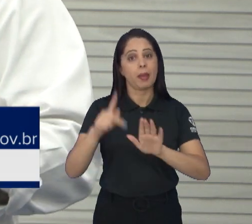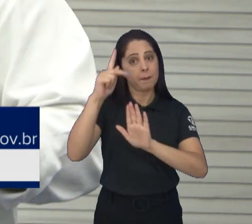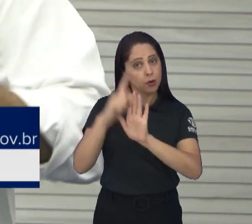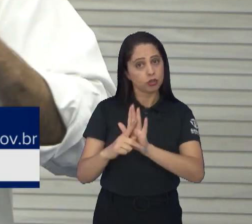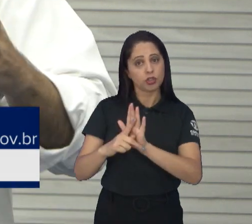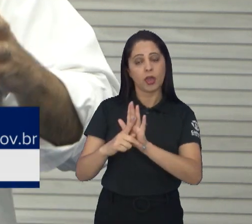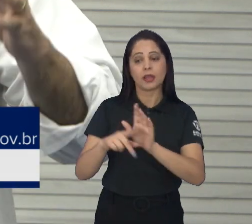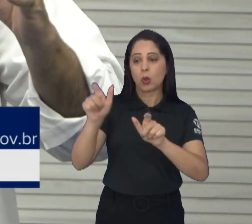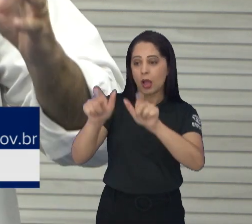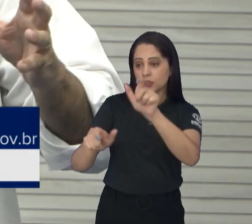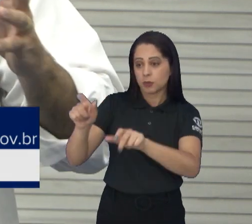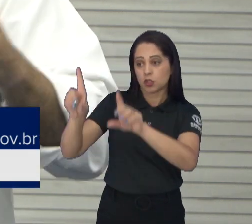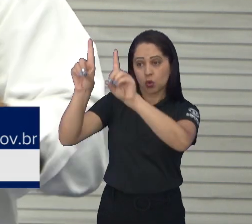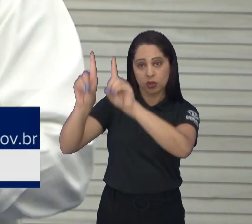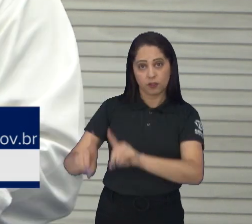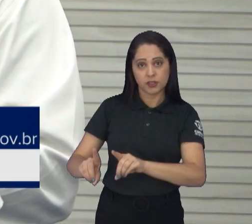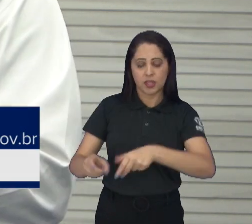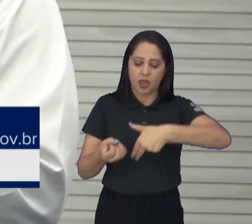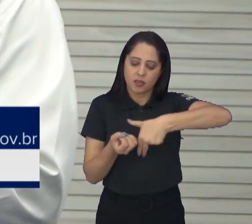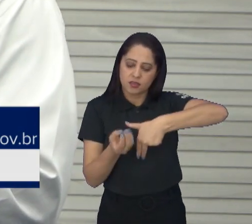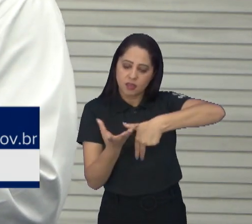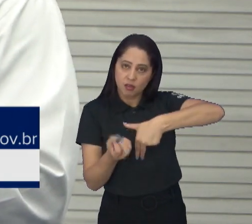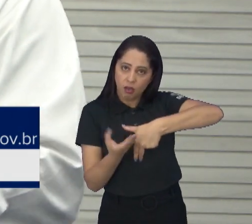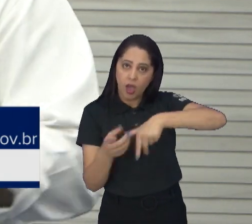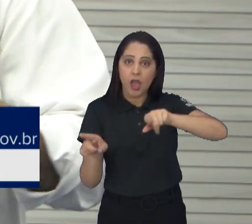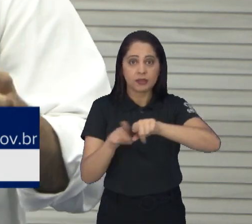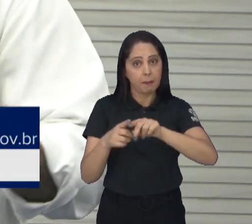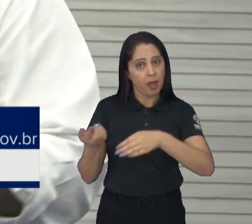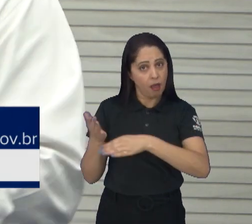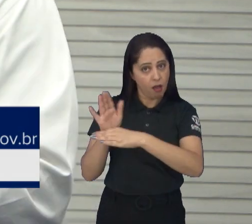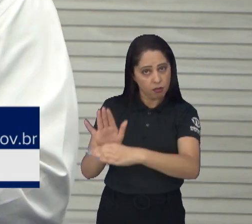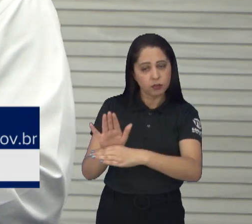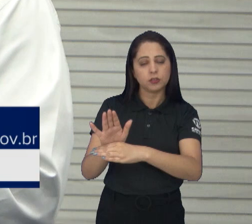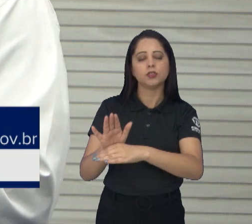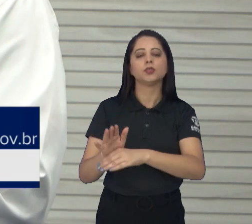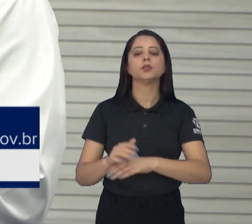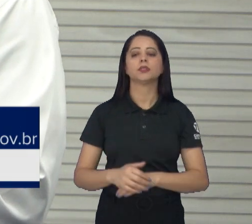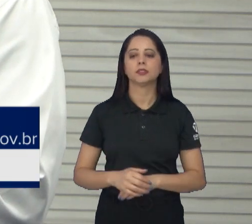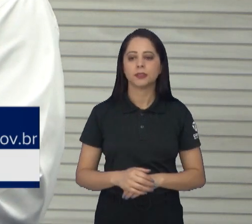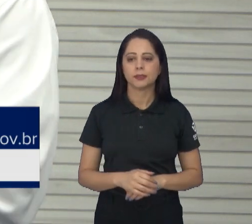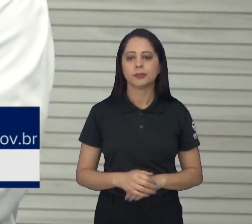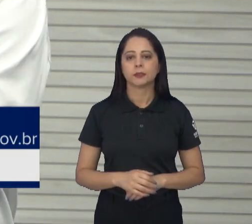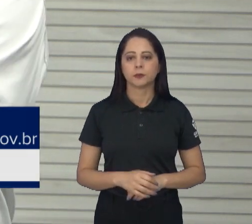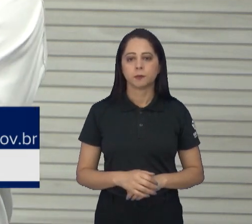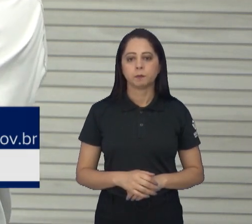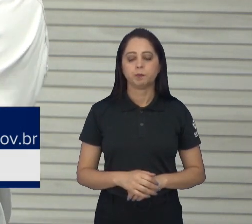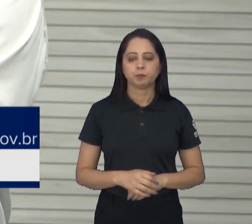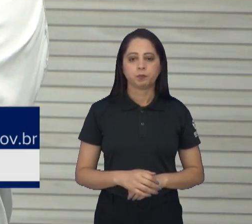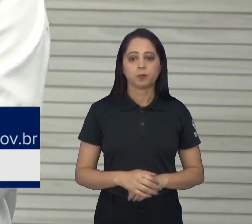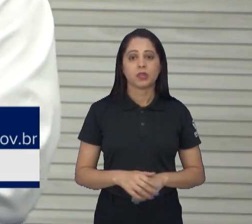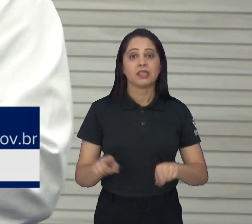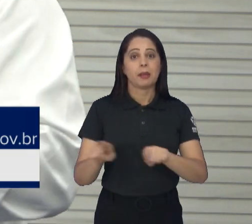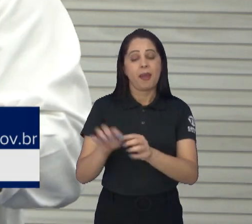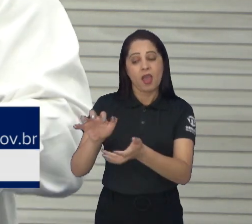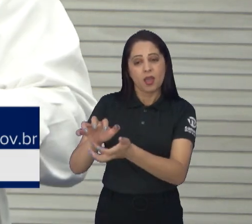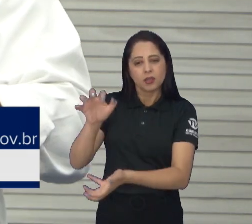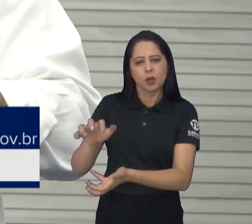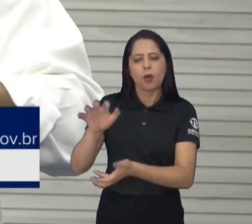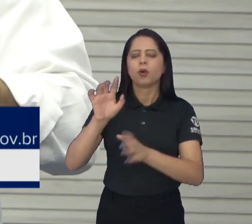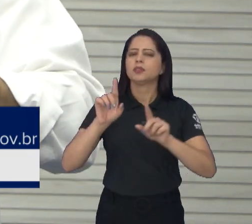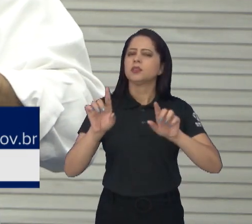né? O Instituto Atom fazendo seu trabalho aí também na questão do paradesporto, a questão dos idosos. Então,